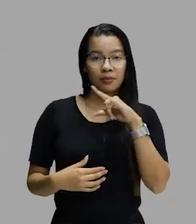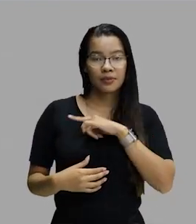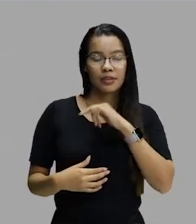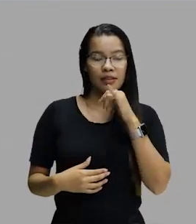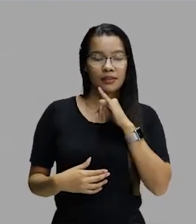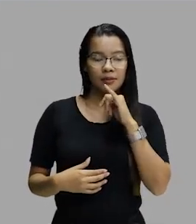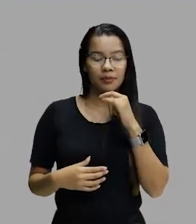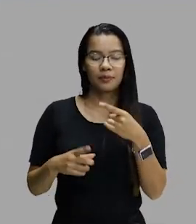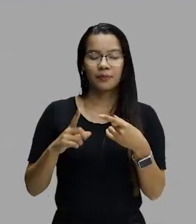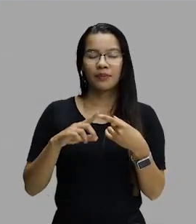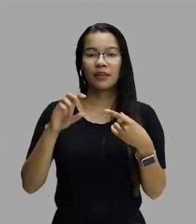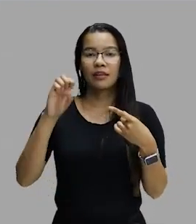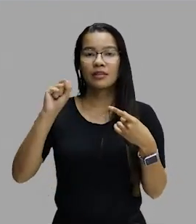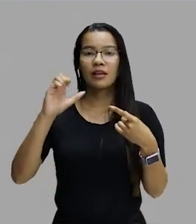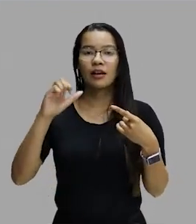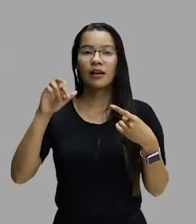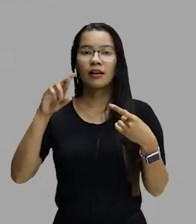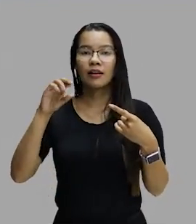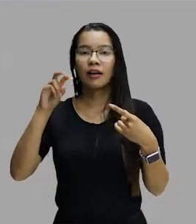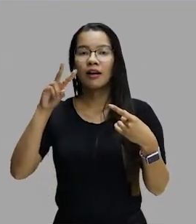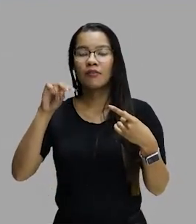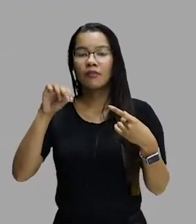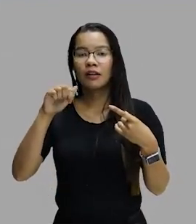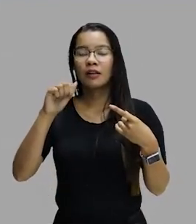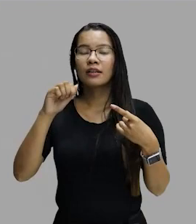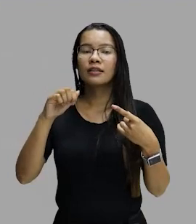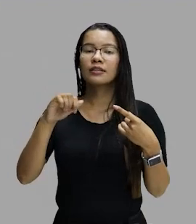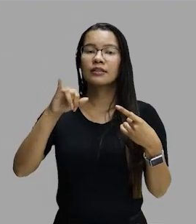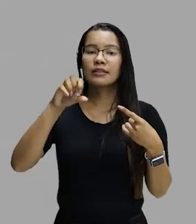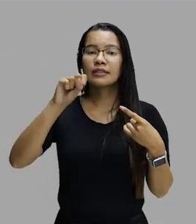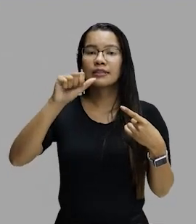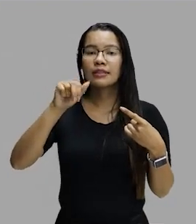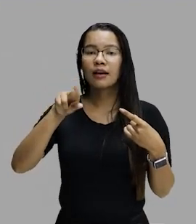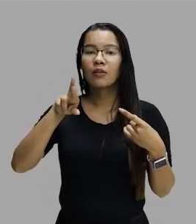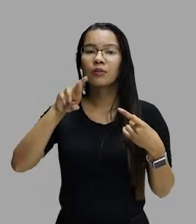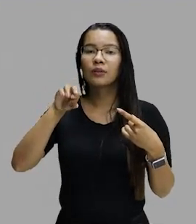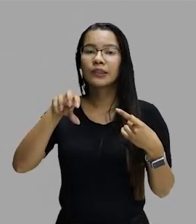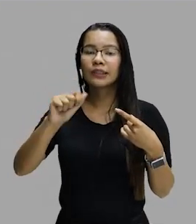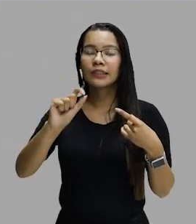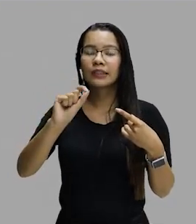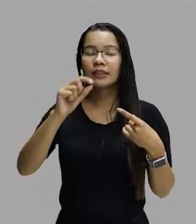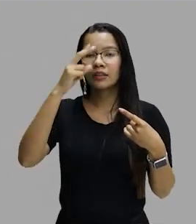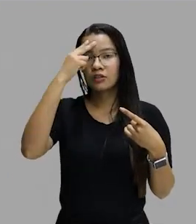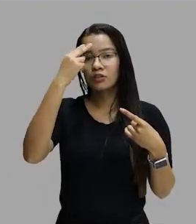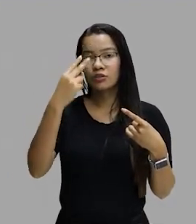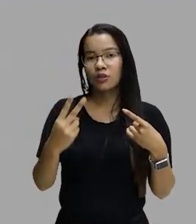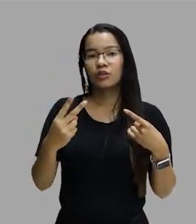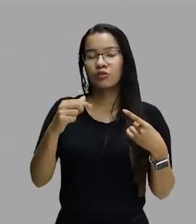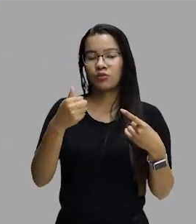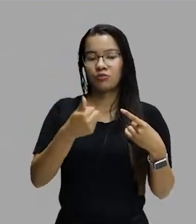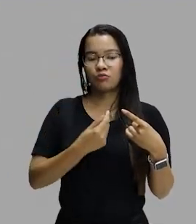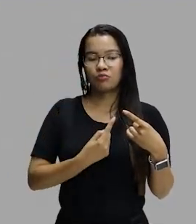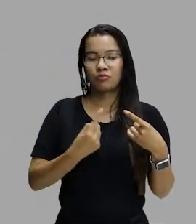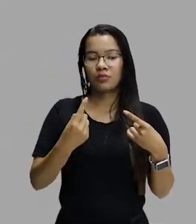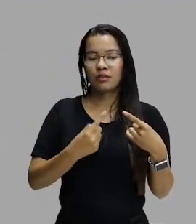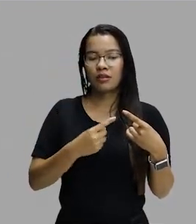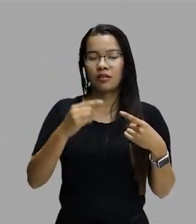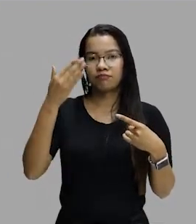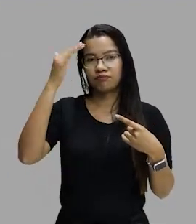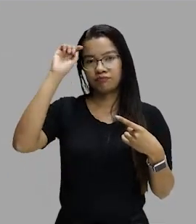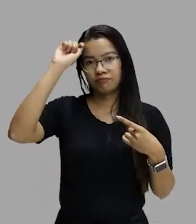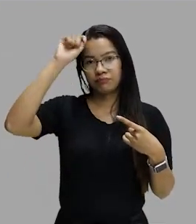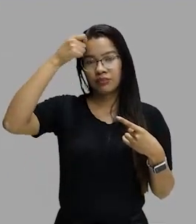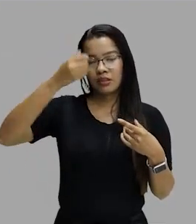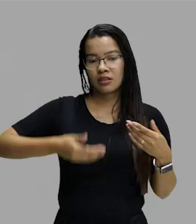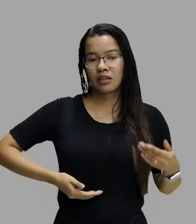do Joaquim Manuel de Macedo. É a história de uma escrava de tez branca. Ela é filha de escravos,